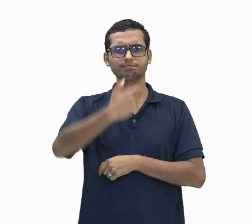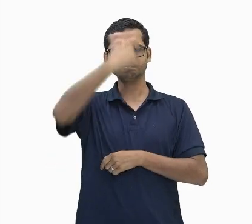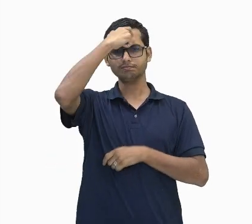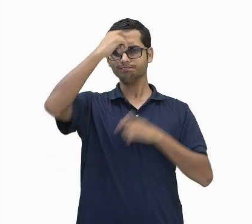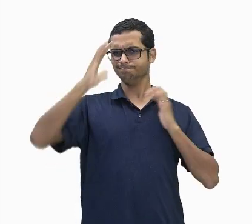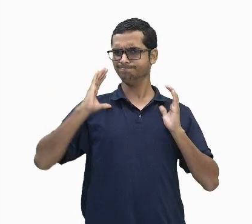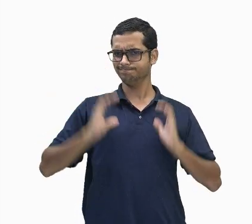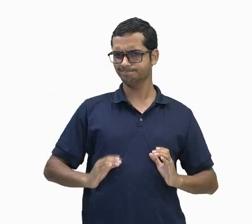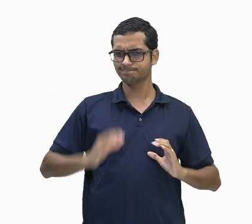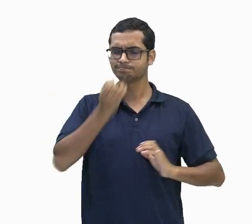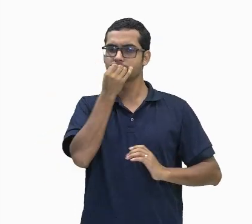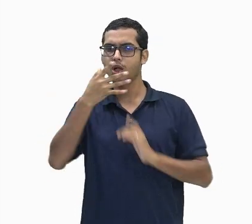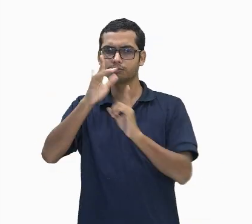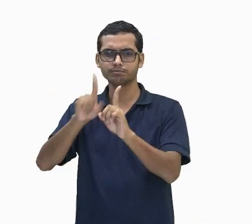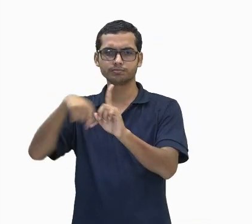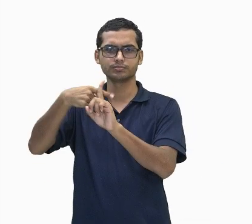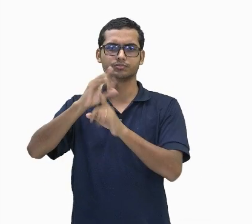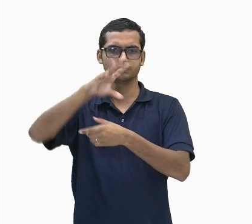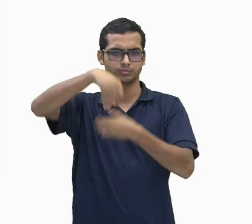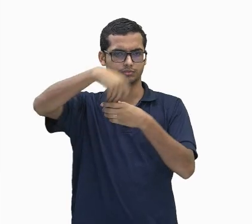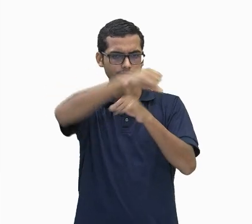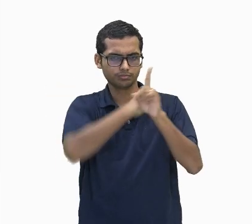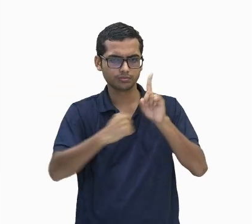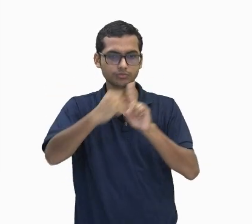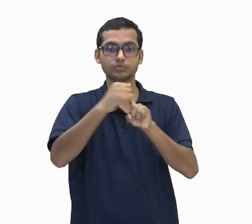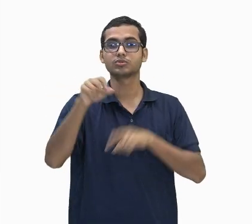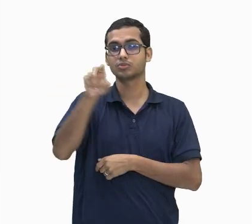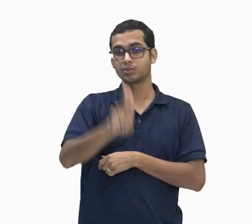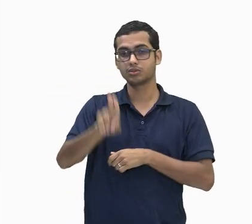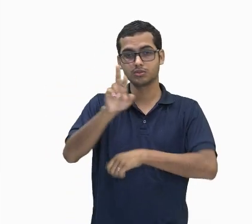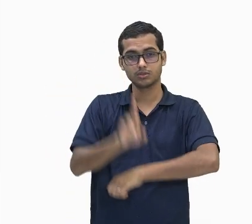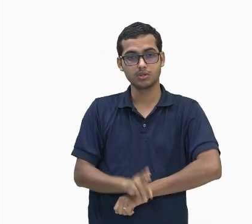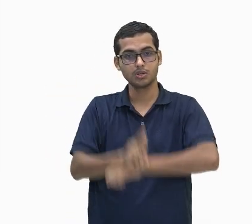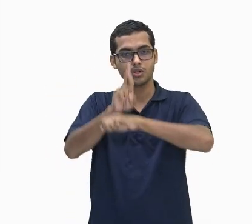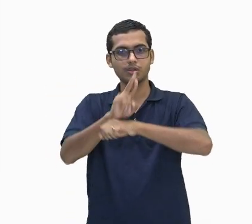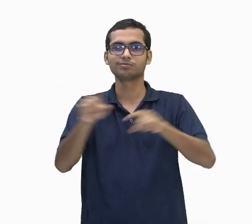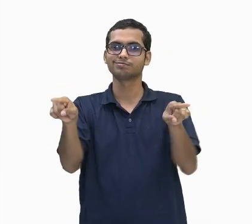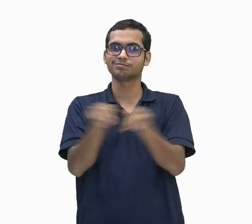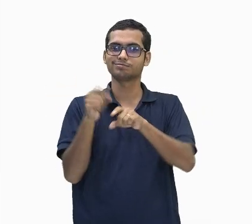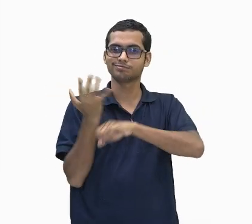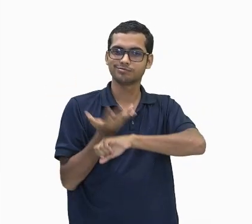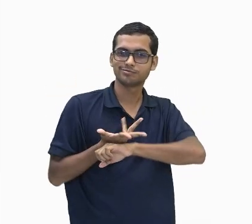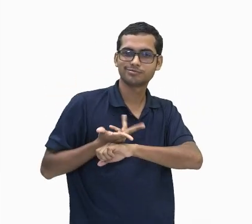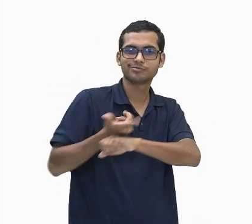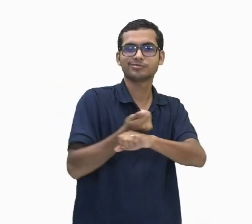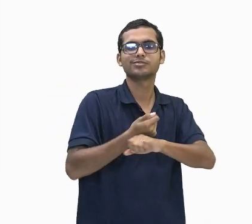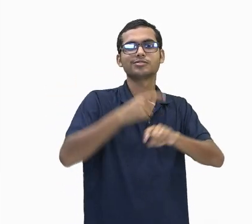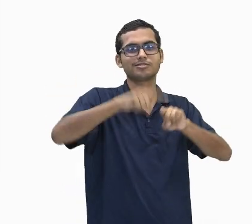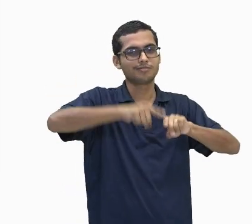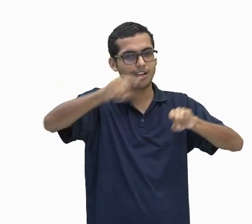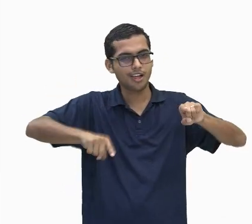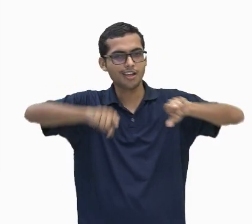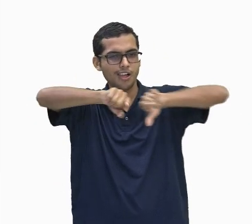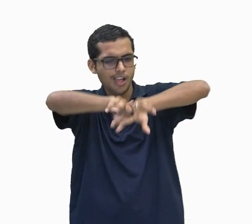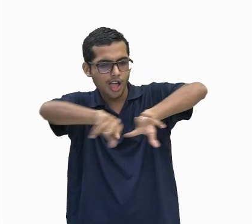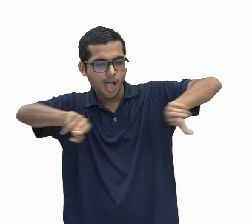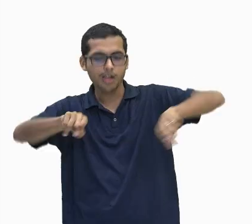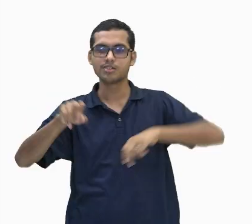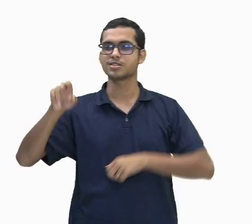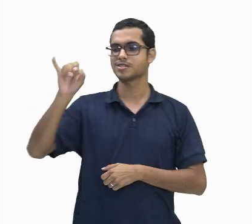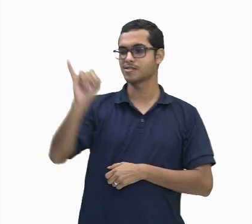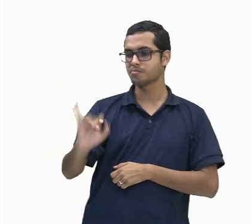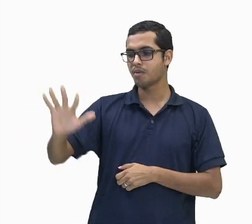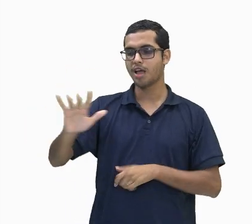ser positivo socialmente. Vai usar recursos persuasivos variados, não é? Desde imagens,